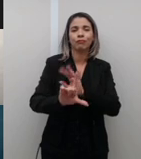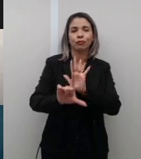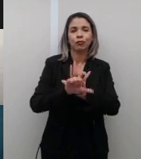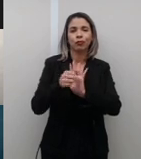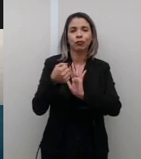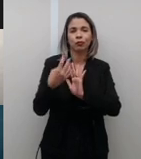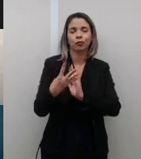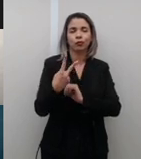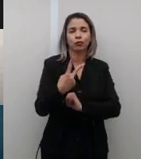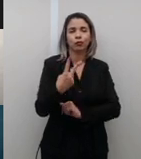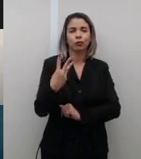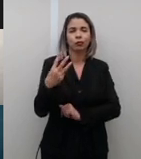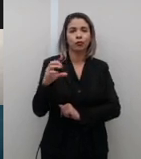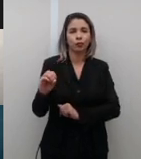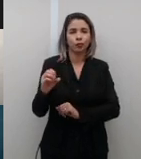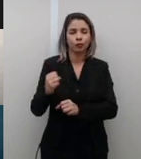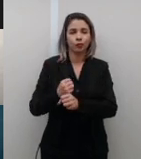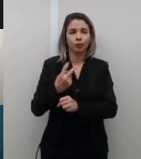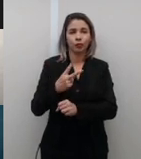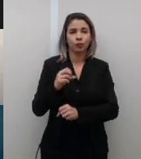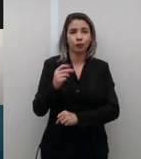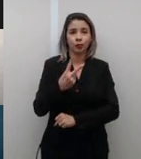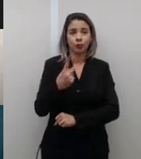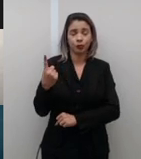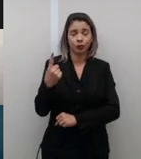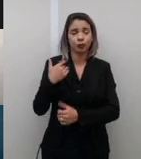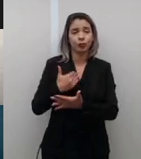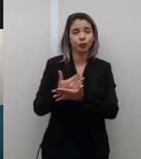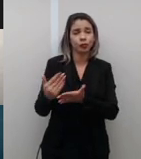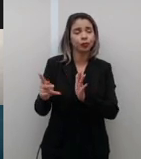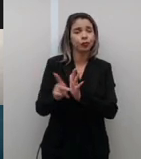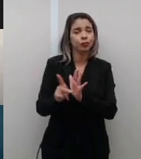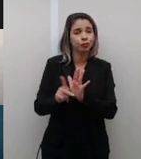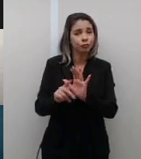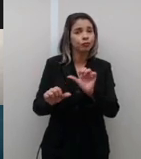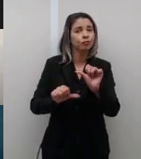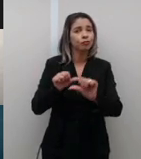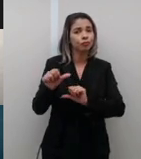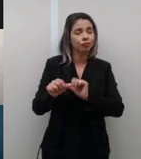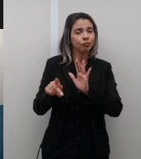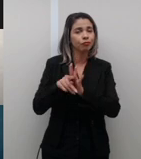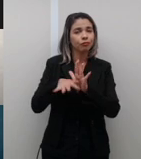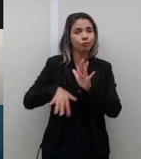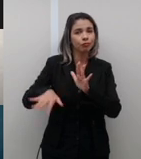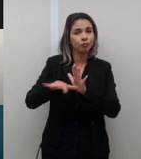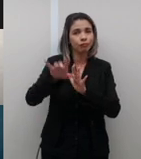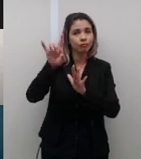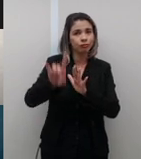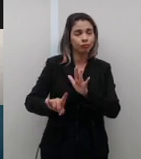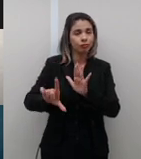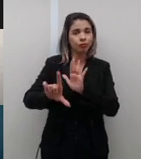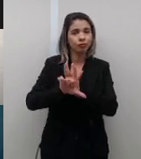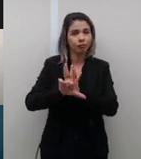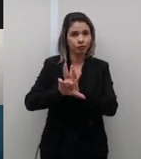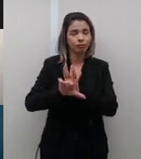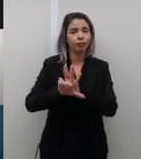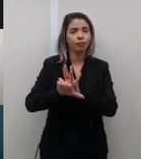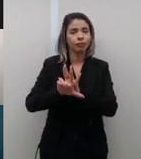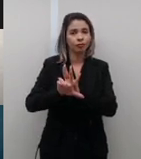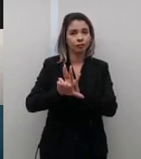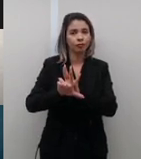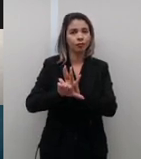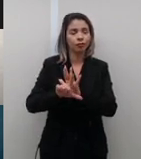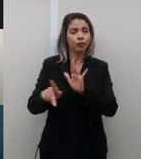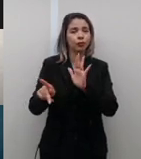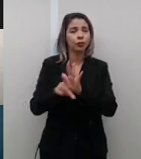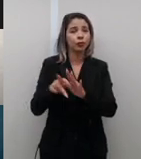14.230 de 2021, que introduziu sensíveis modificações na disciplina legal conferida pela Lei de Improbidade, a sanção dos atos